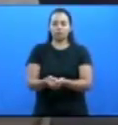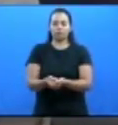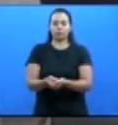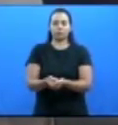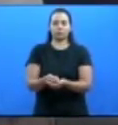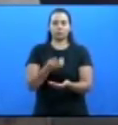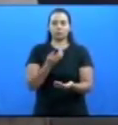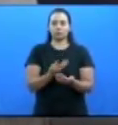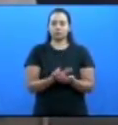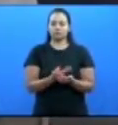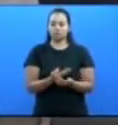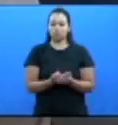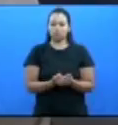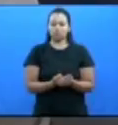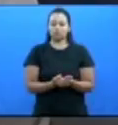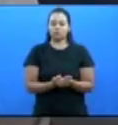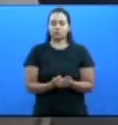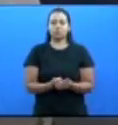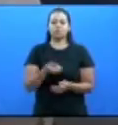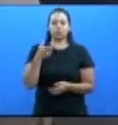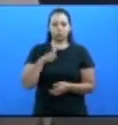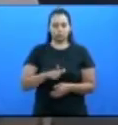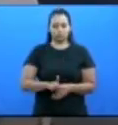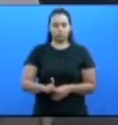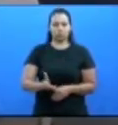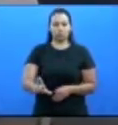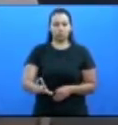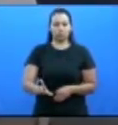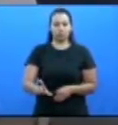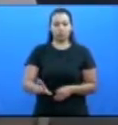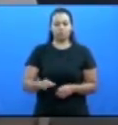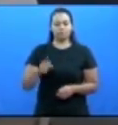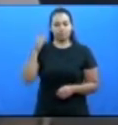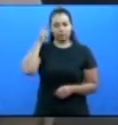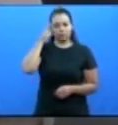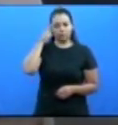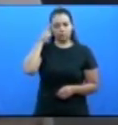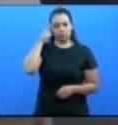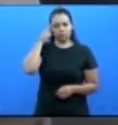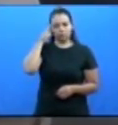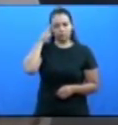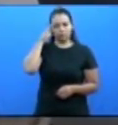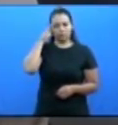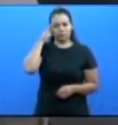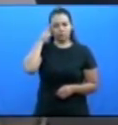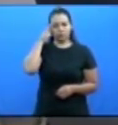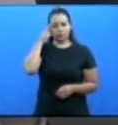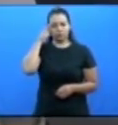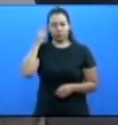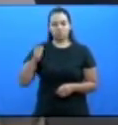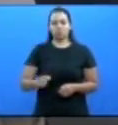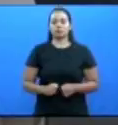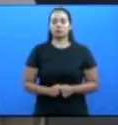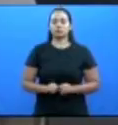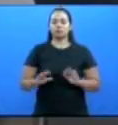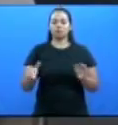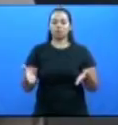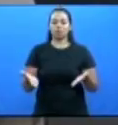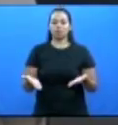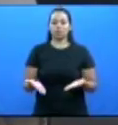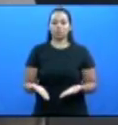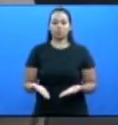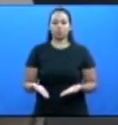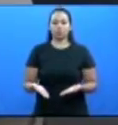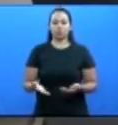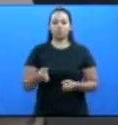tem que haver continuidade. O que a gente pensa é que Na verdade, nós temos que, o ano